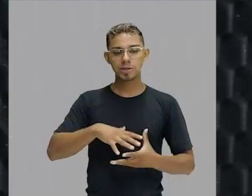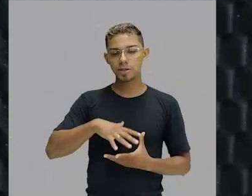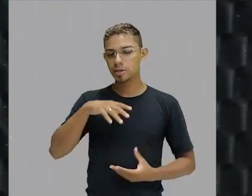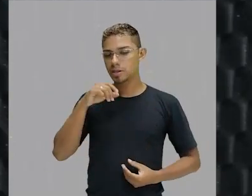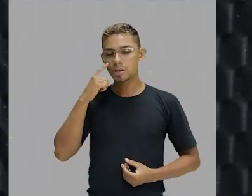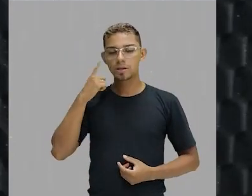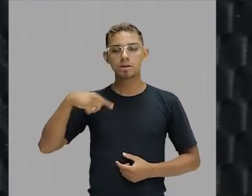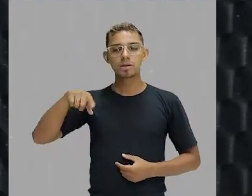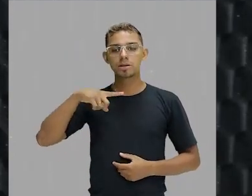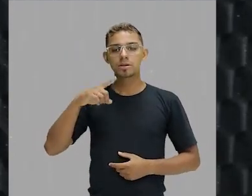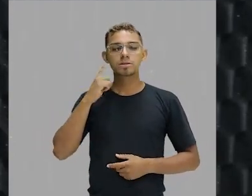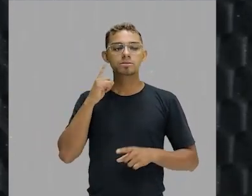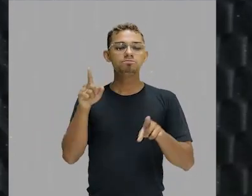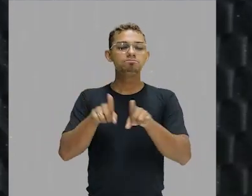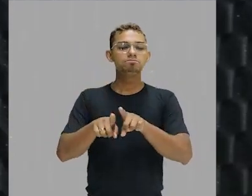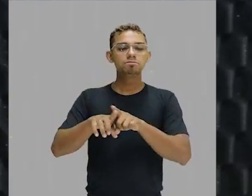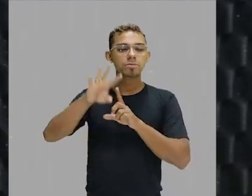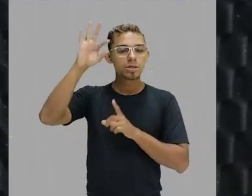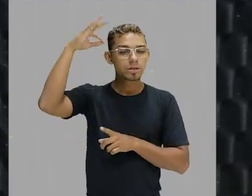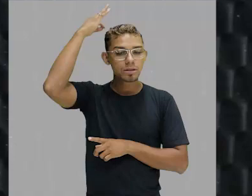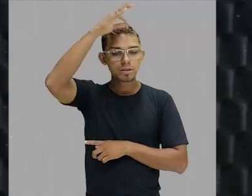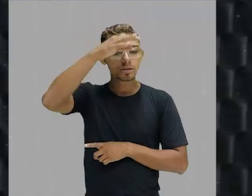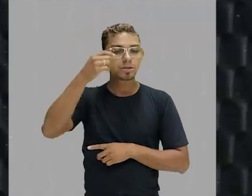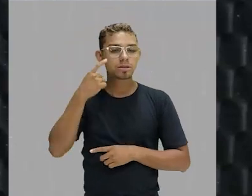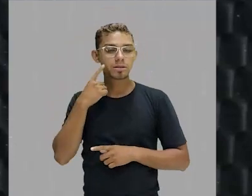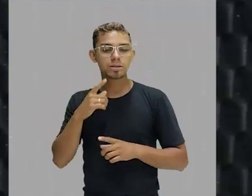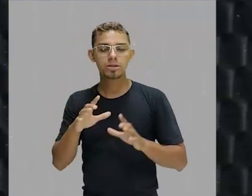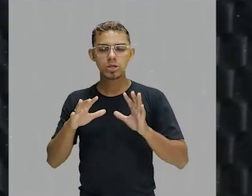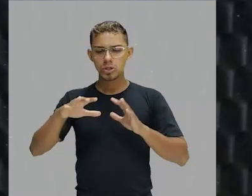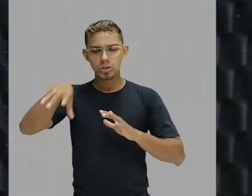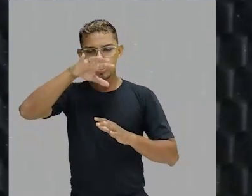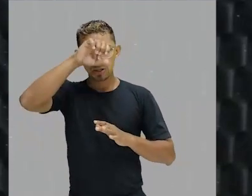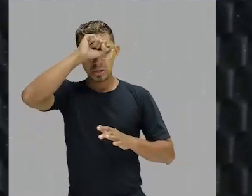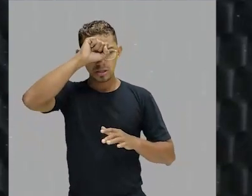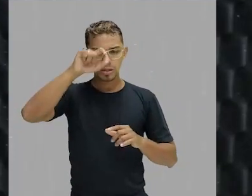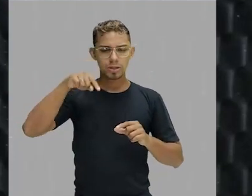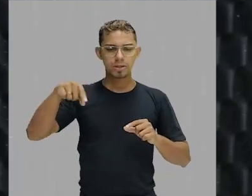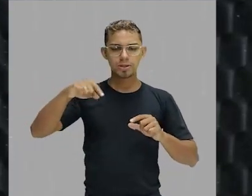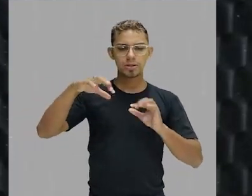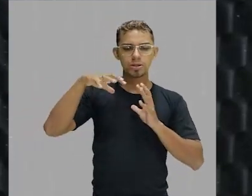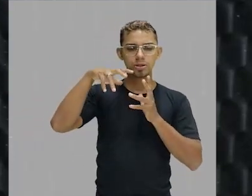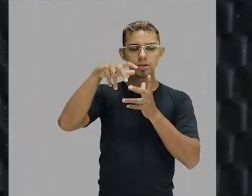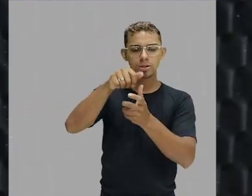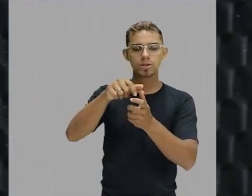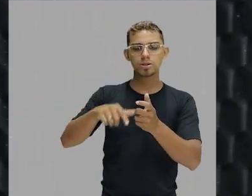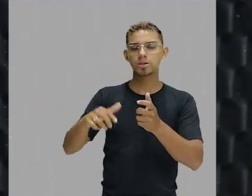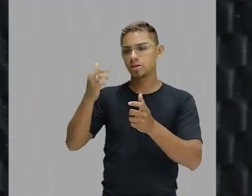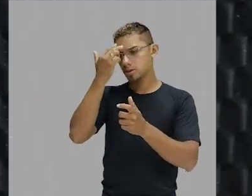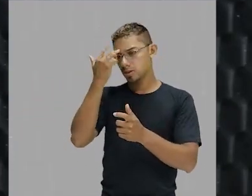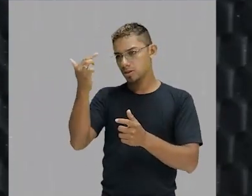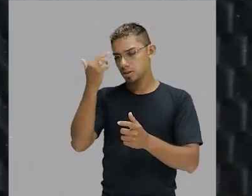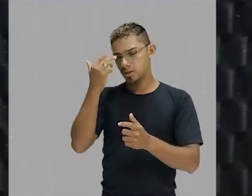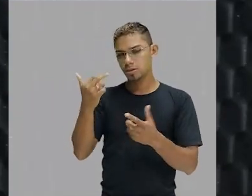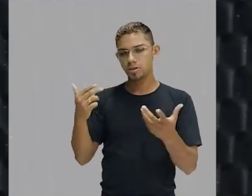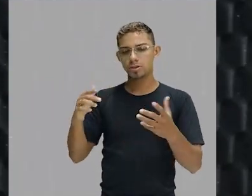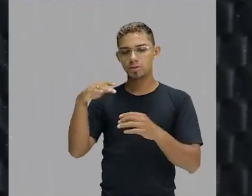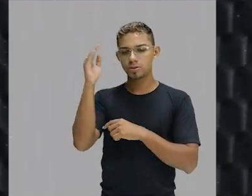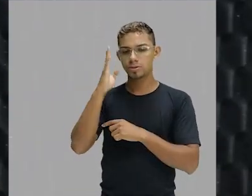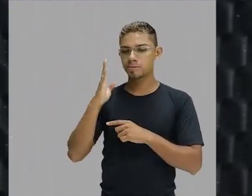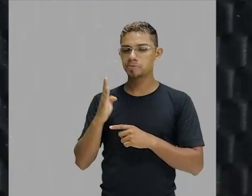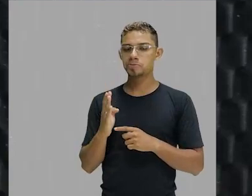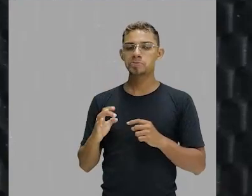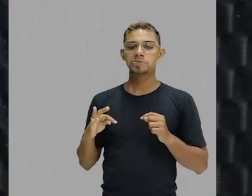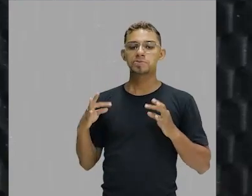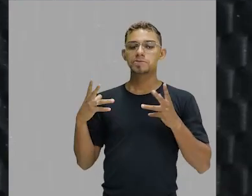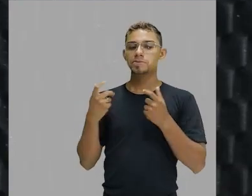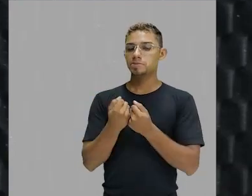colonizador branco, que é o dono da fazenda. Ou seja, você tem todo o sistema inserido da história do Brasil num folguedo só. E aí você tem dança, você